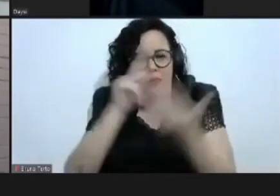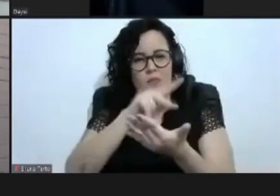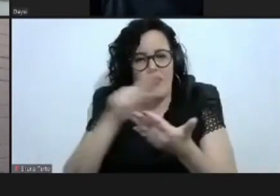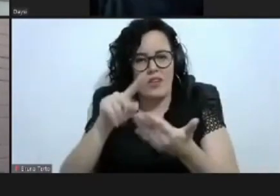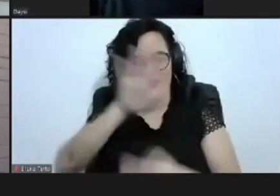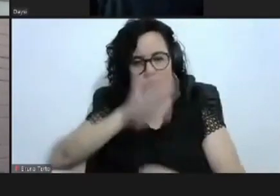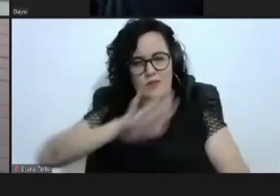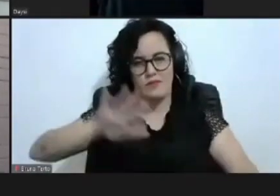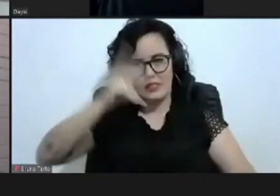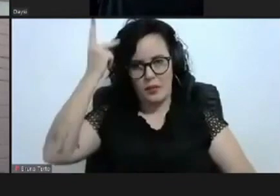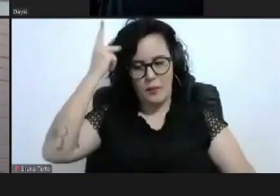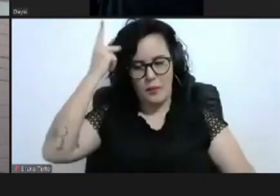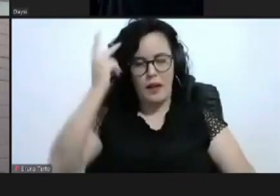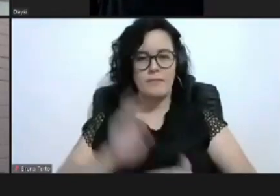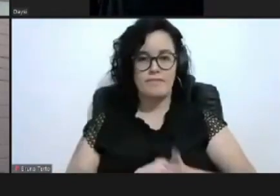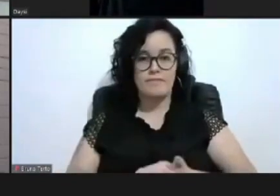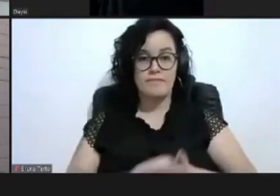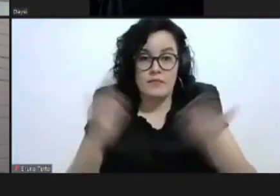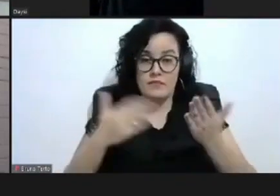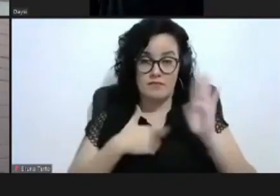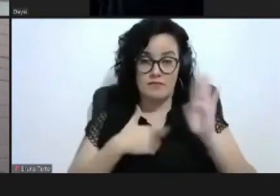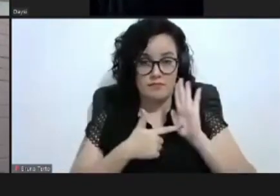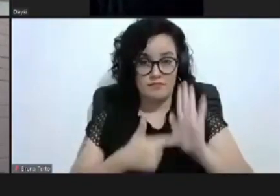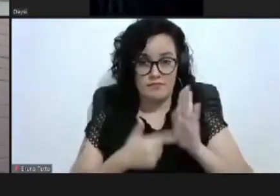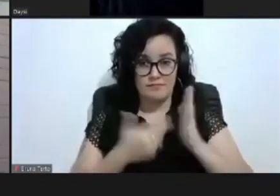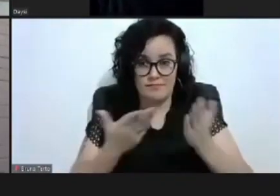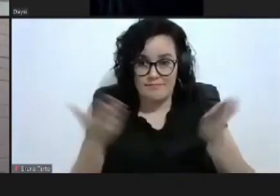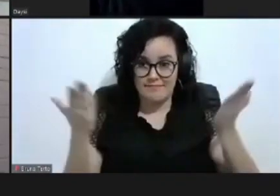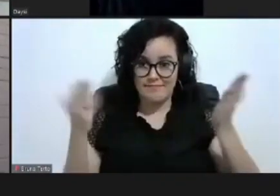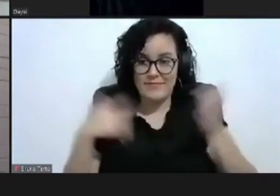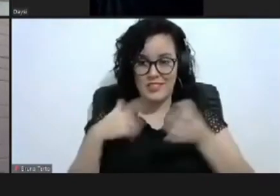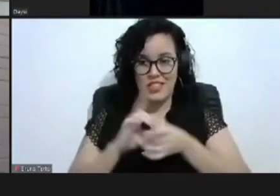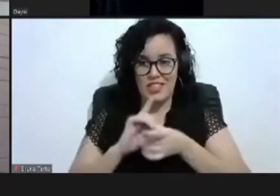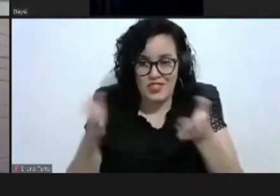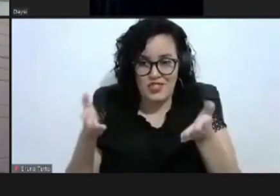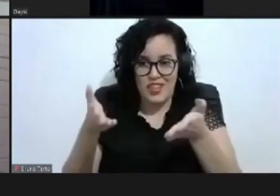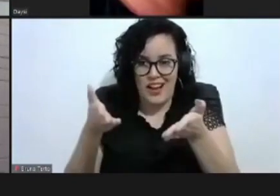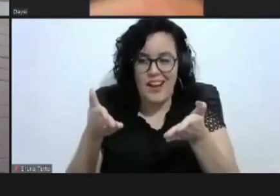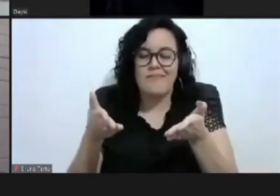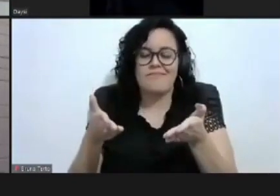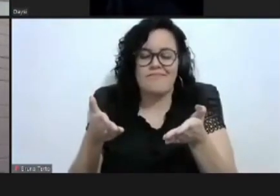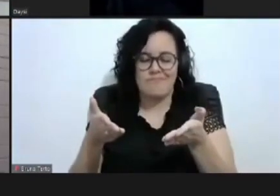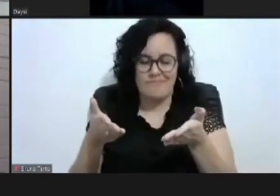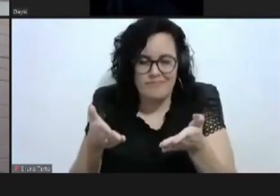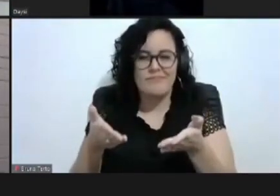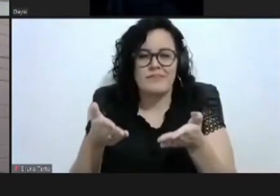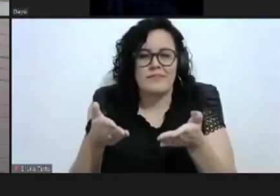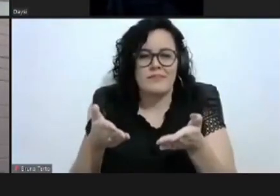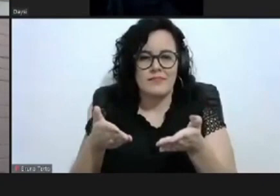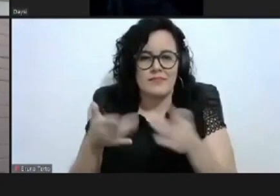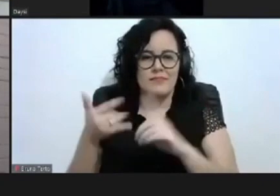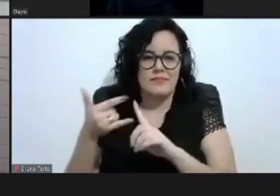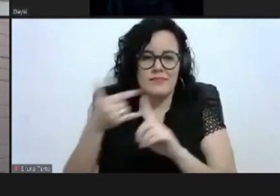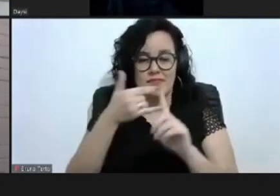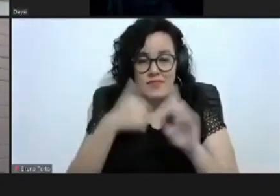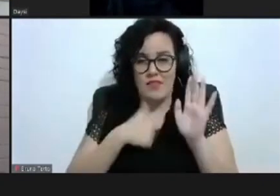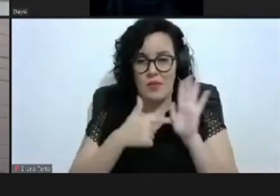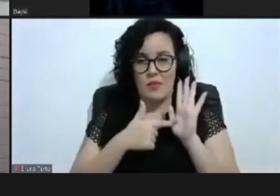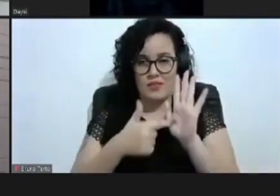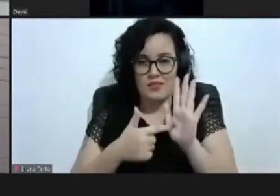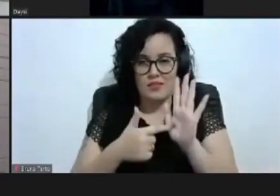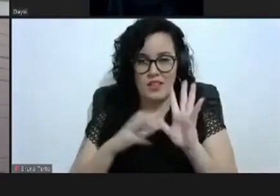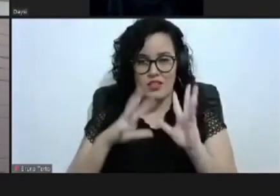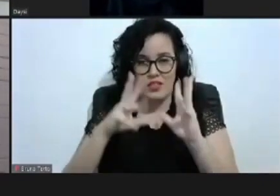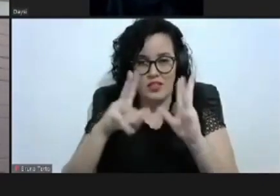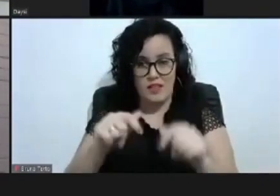Paulo. Então, apresento vocês, vou deixar vocês nas mãos, vamos apresentar, fazer a apresentação geral,